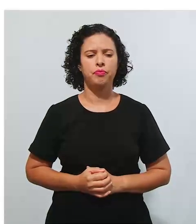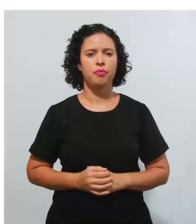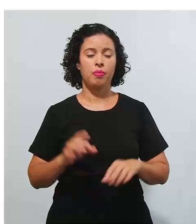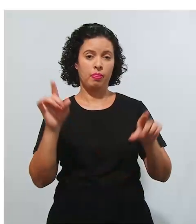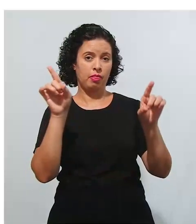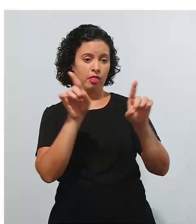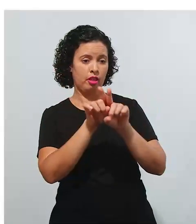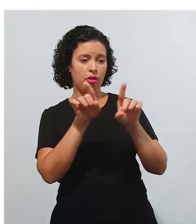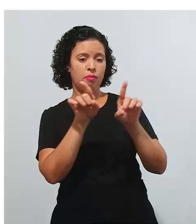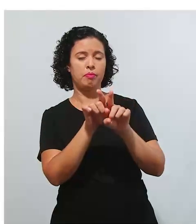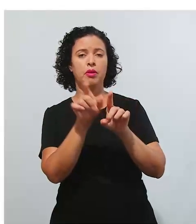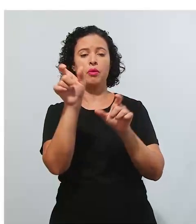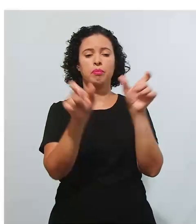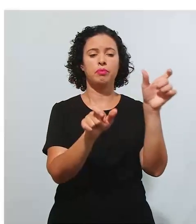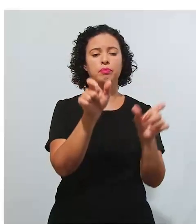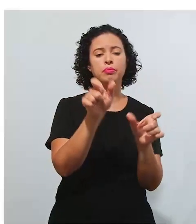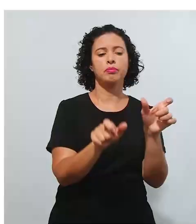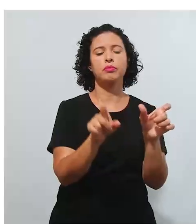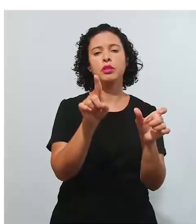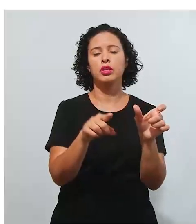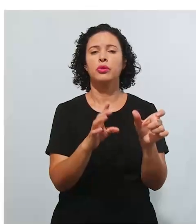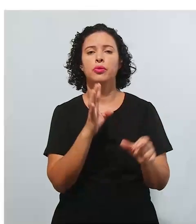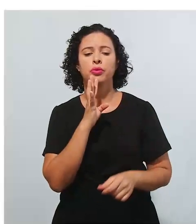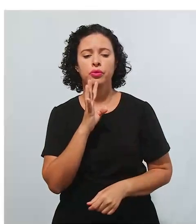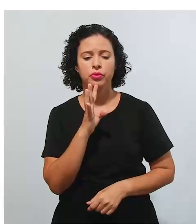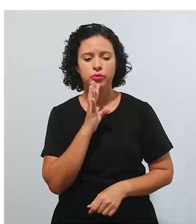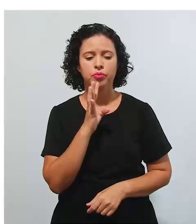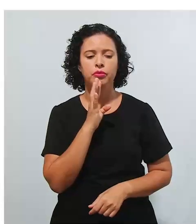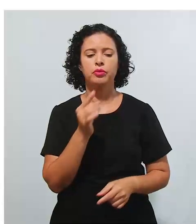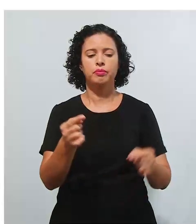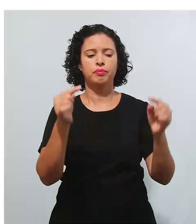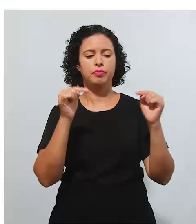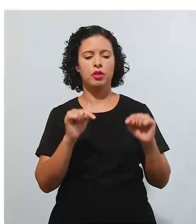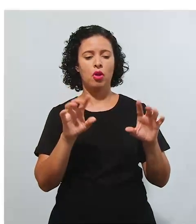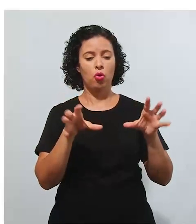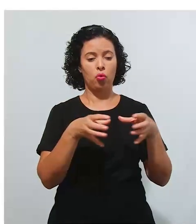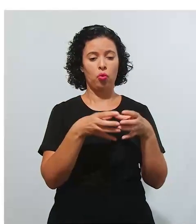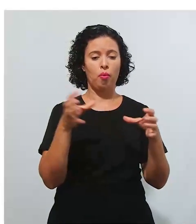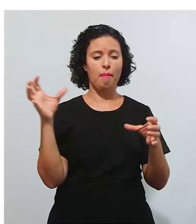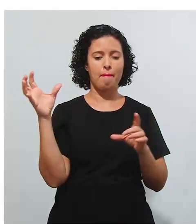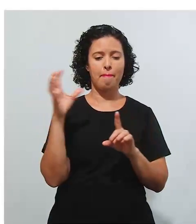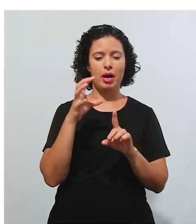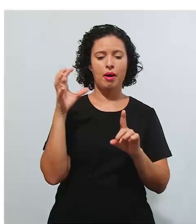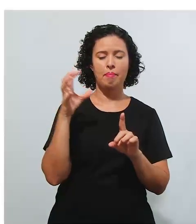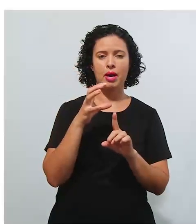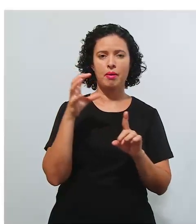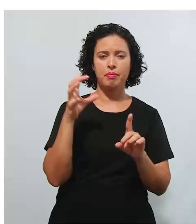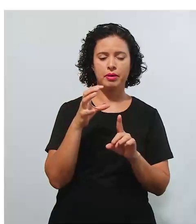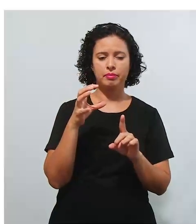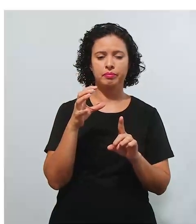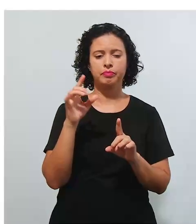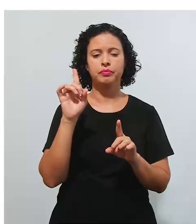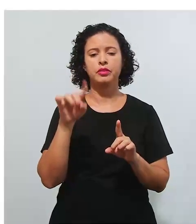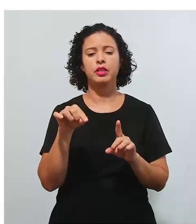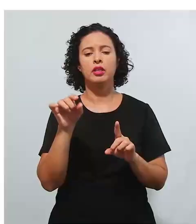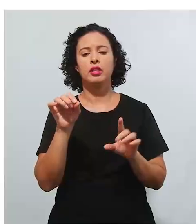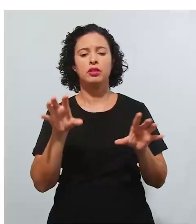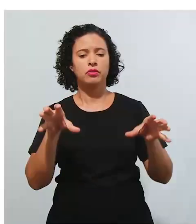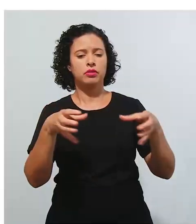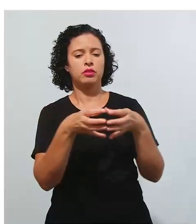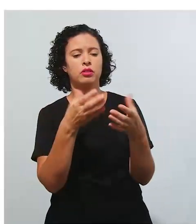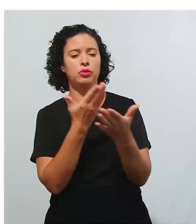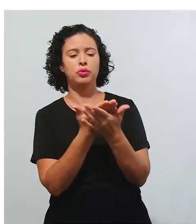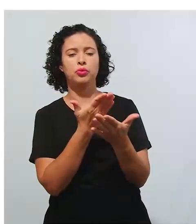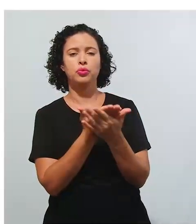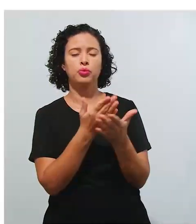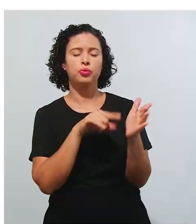envolvidos, podemos também falar dos atores de conhecimento e dos grupos de pressão. Atores de conhecimento são centros de